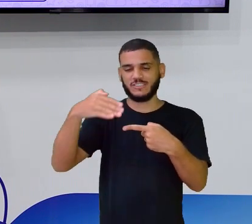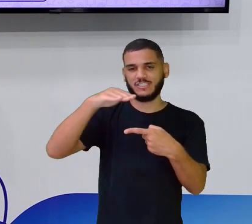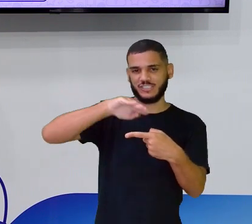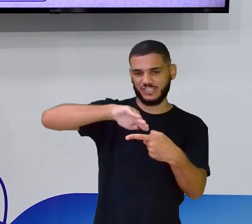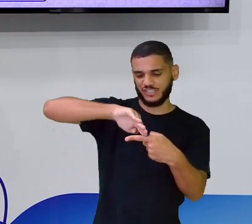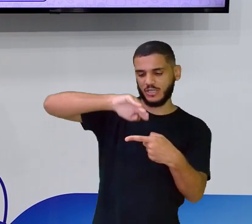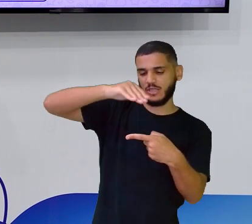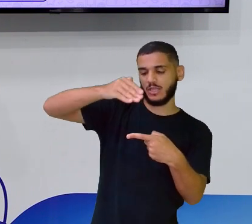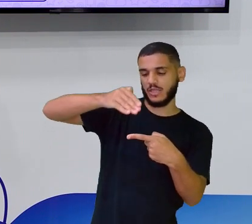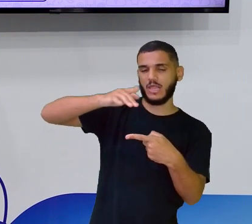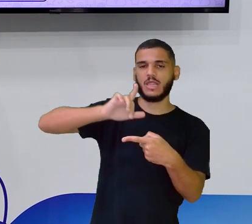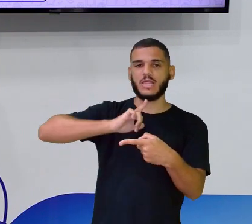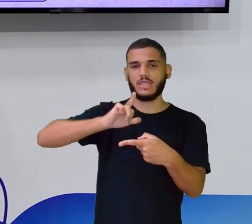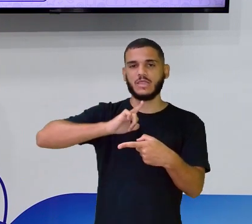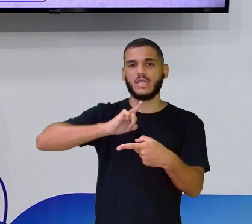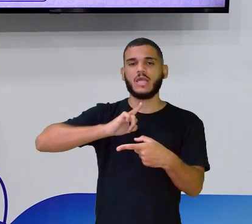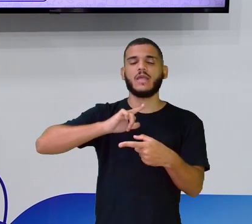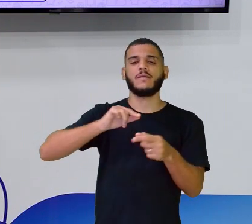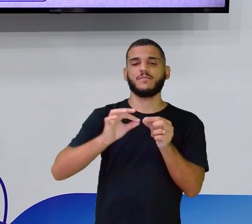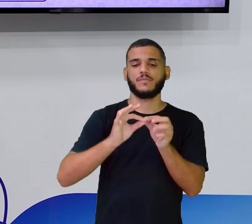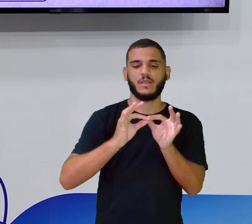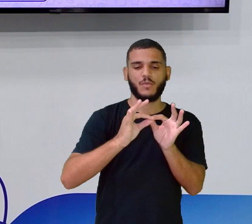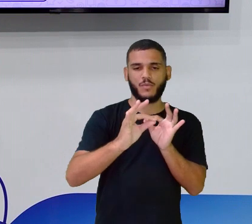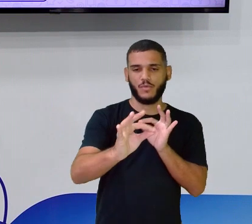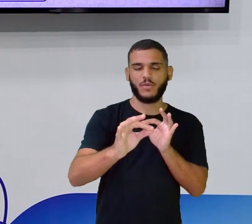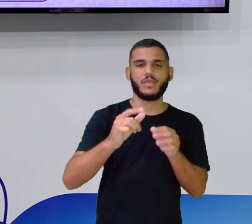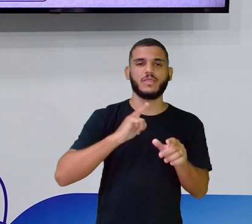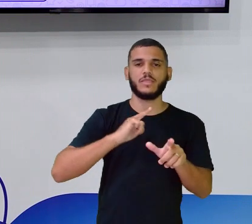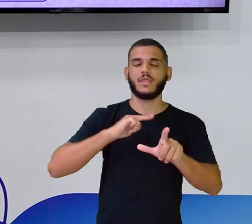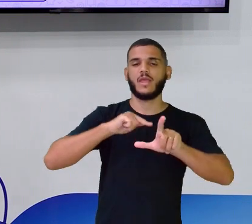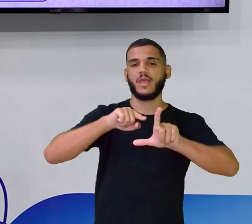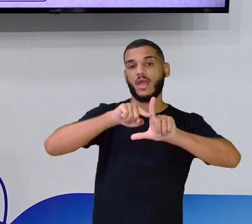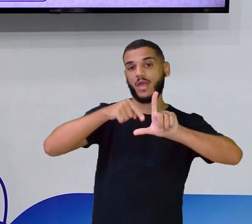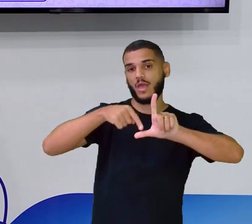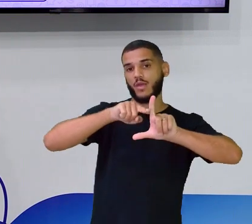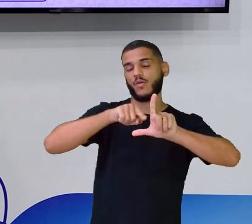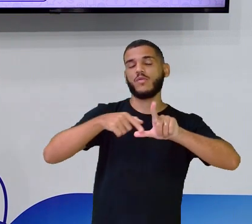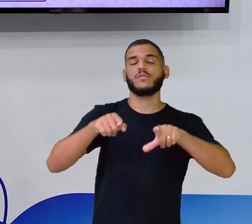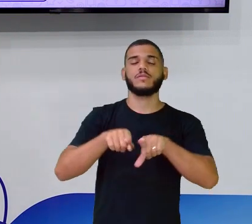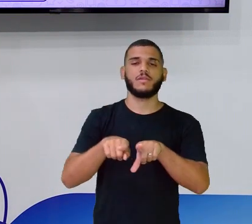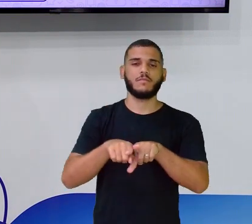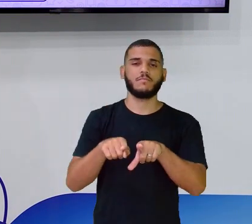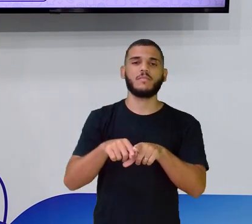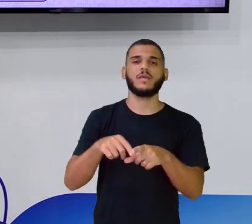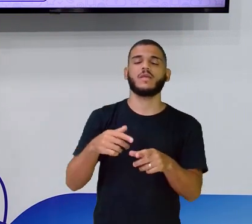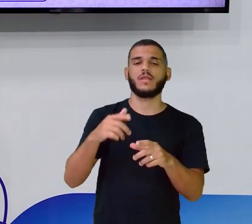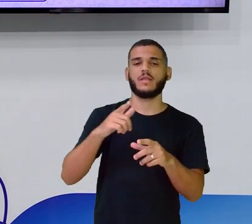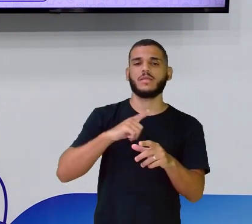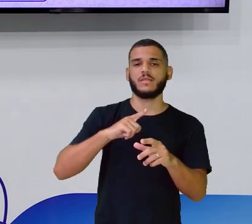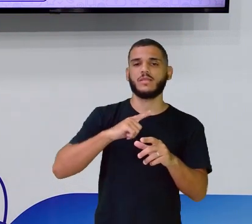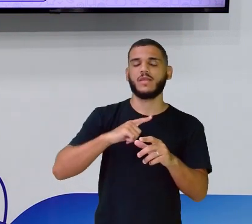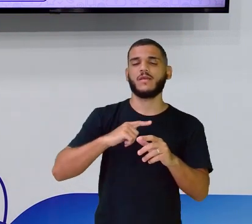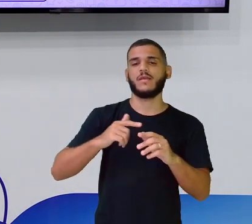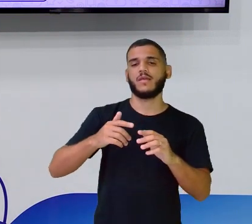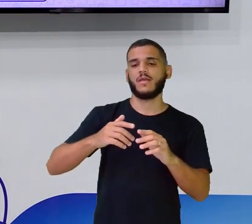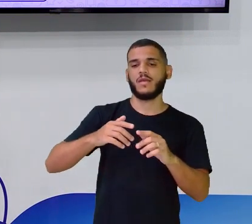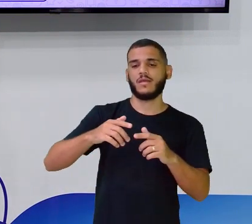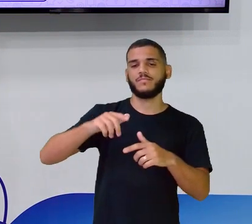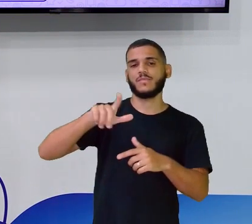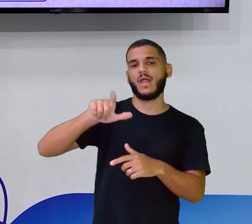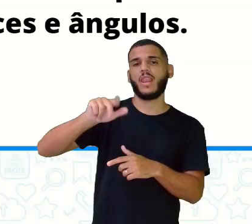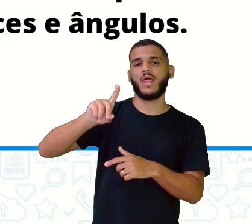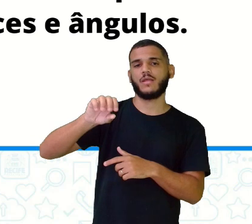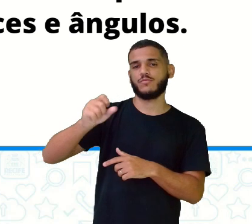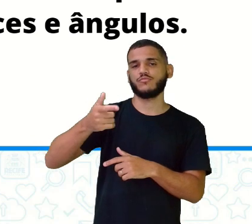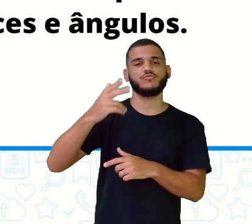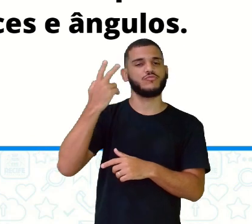reta, que tem ângulo, ele tem os lados também. Tranquilo? Vamos embora. As